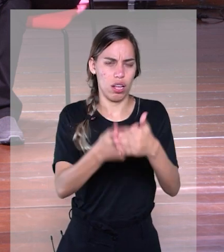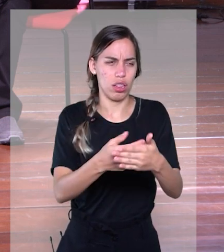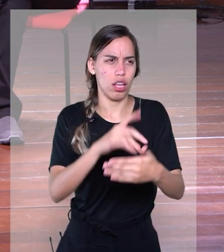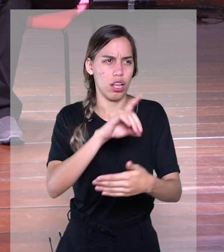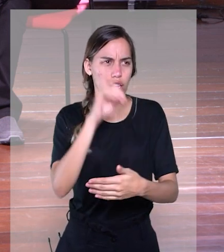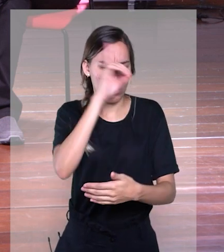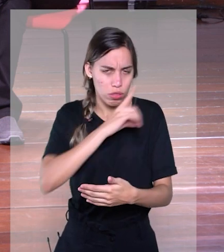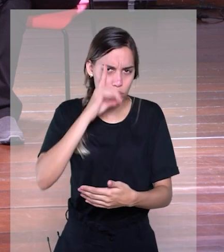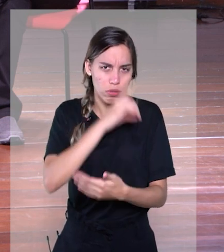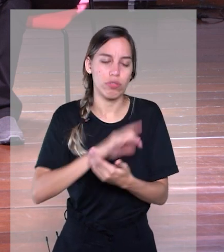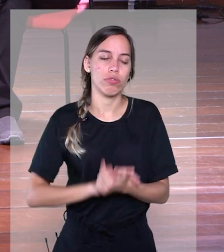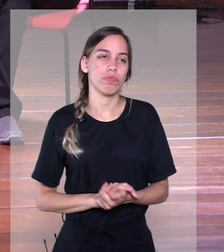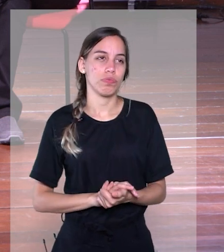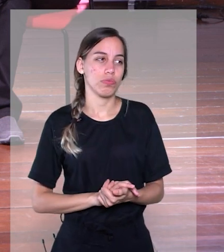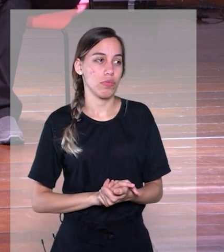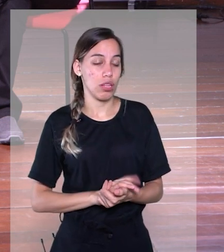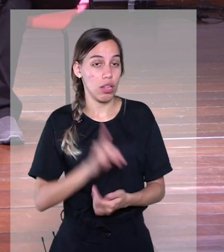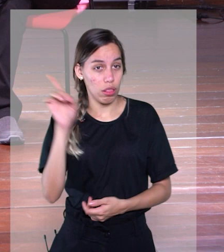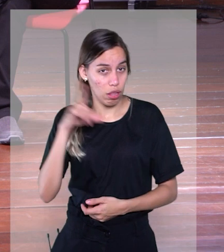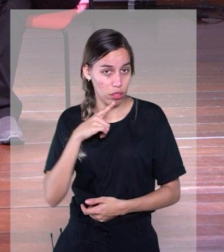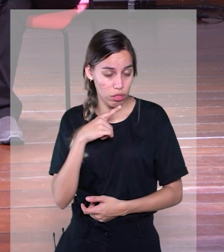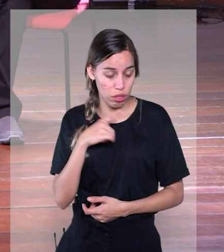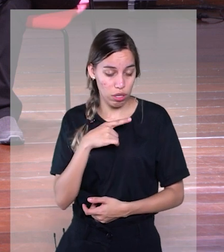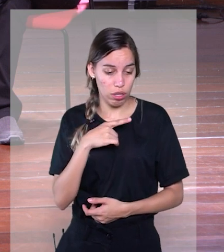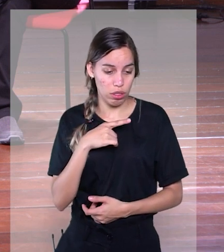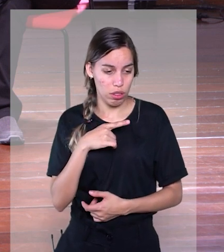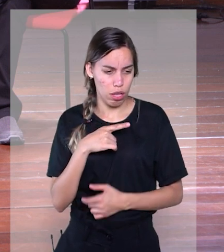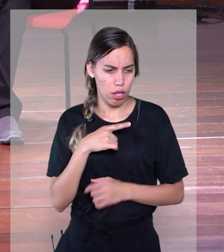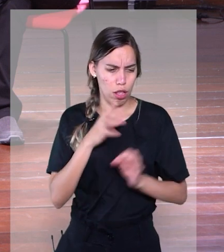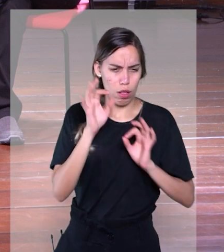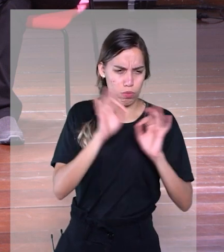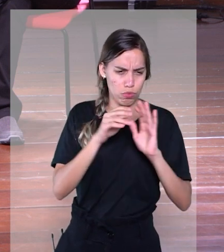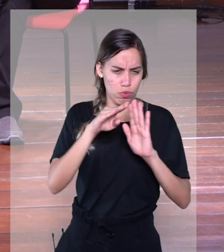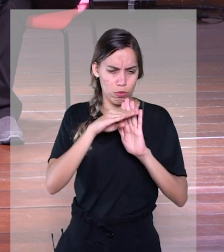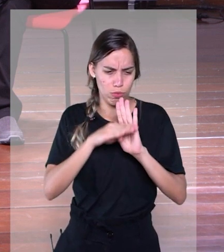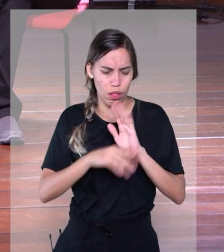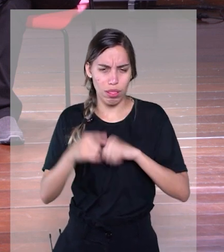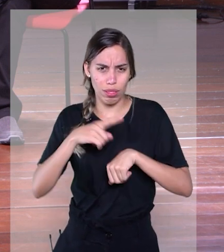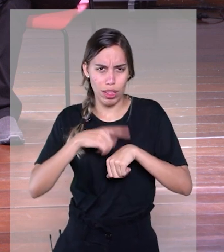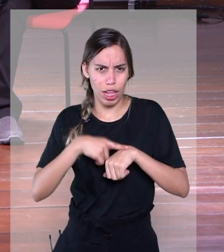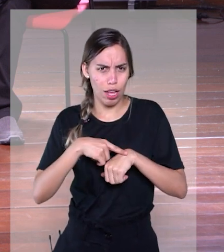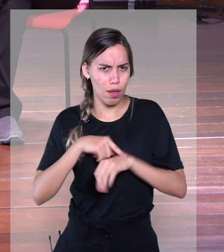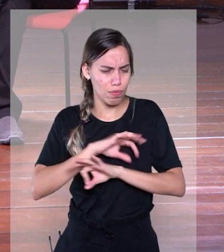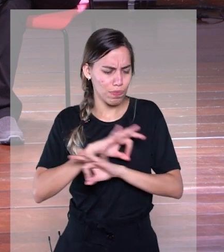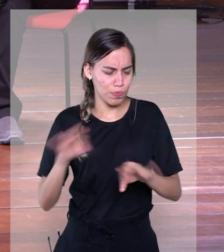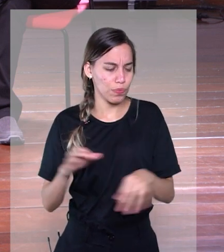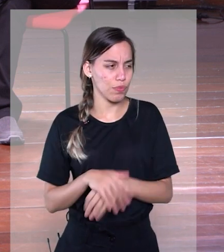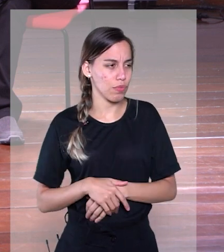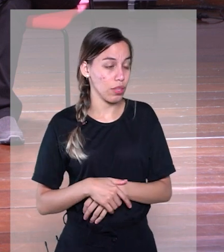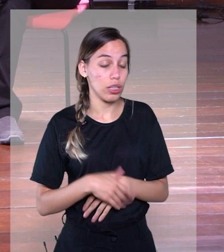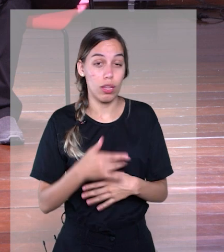gente está chegando de lá e está tendo uma programação muito, muito bacana. E ele estava justamente bolando